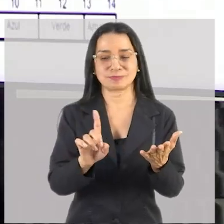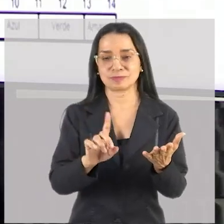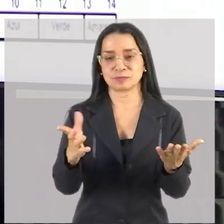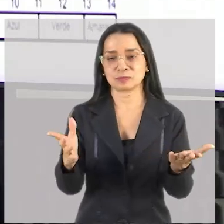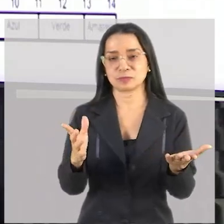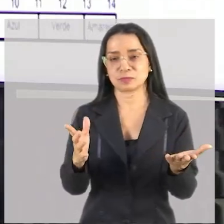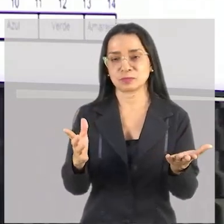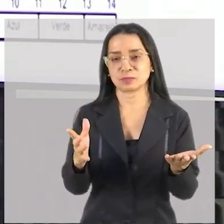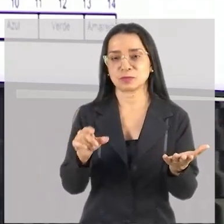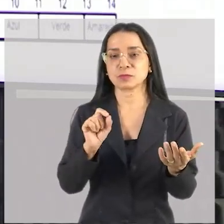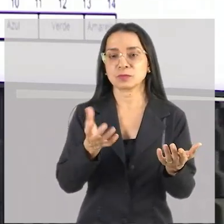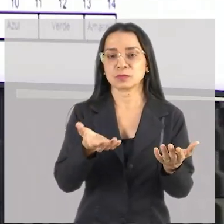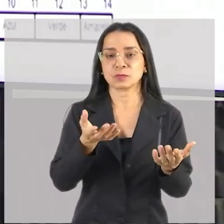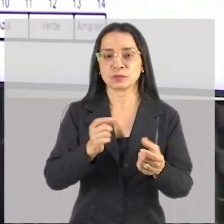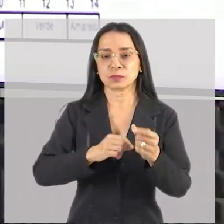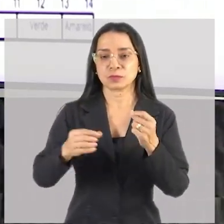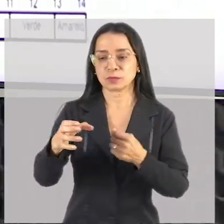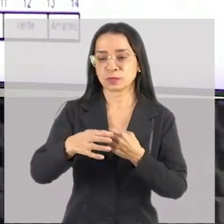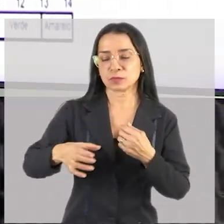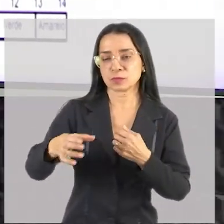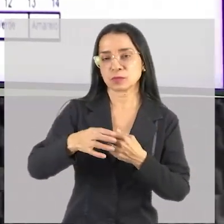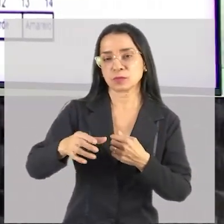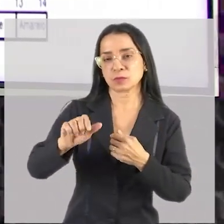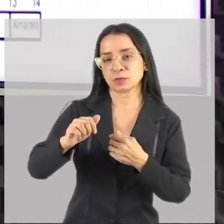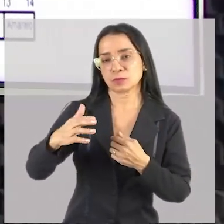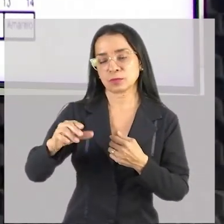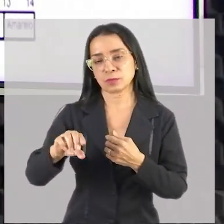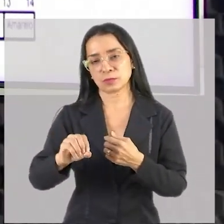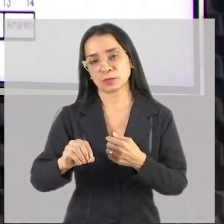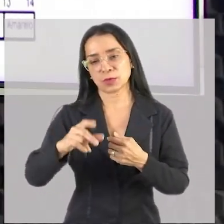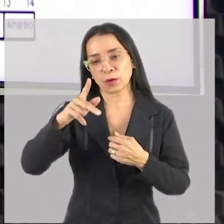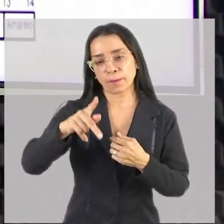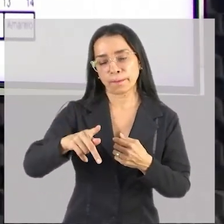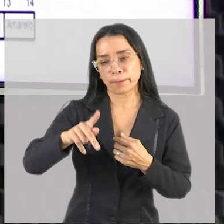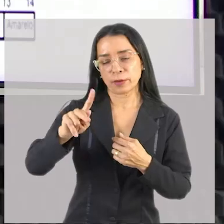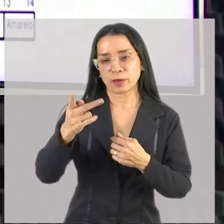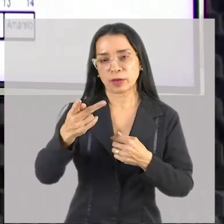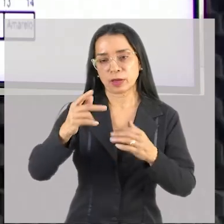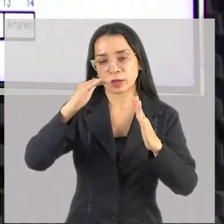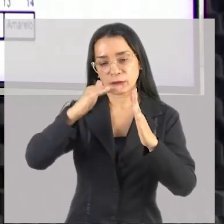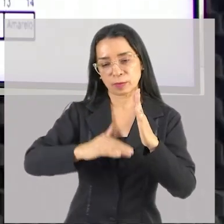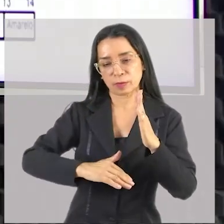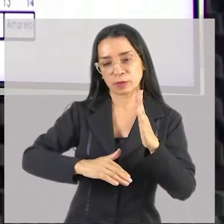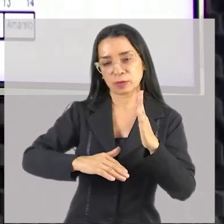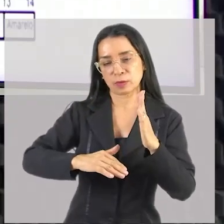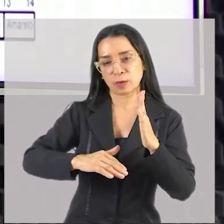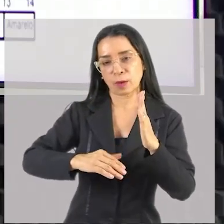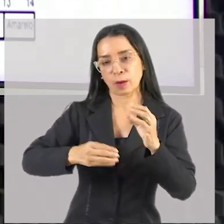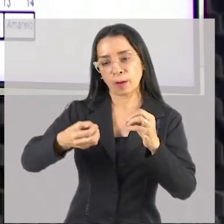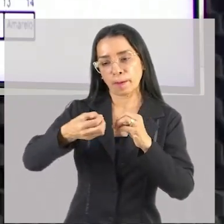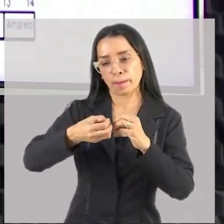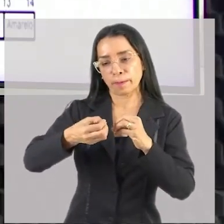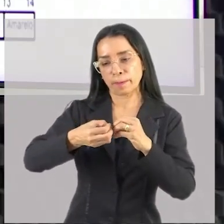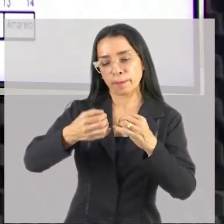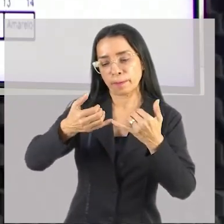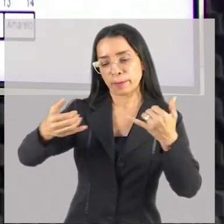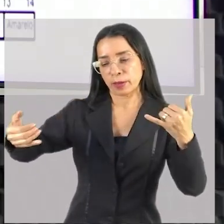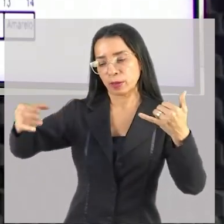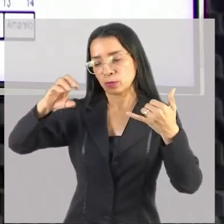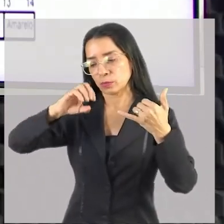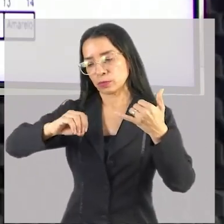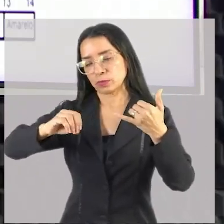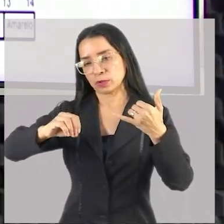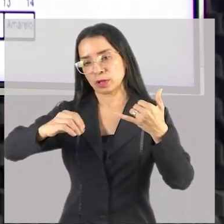Quando você quer tratar de soluções ácidas, esse pH é bem baixinho. Quanto mais perto do zero, mais ácido tu é. Tá bom?